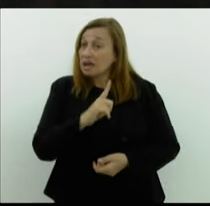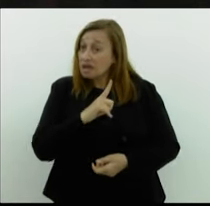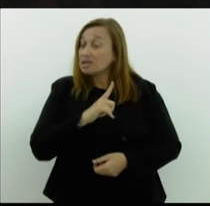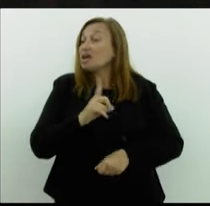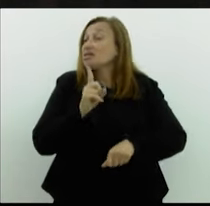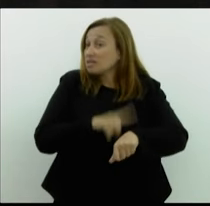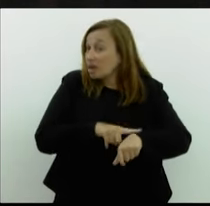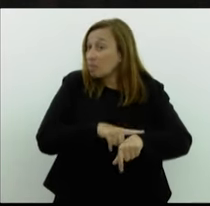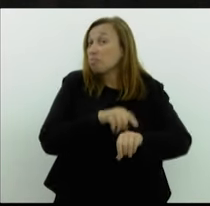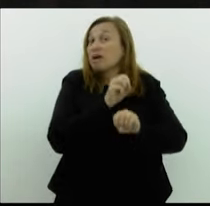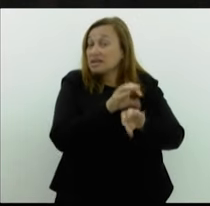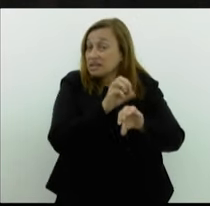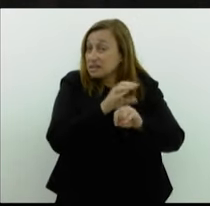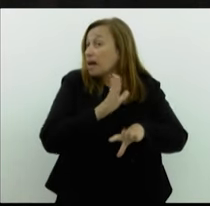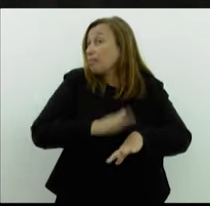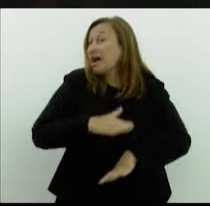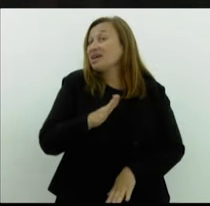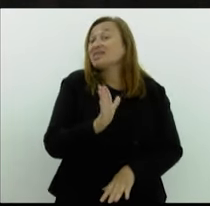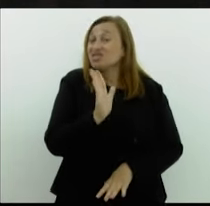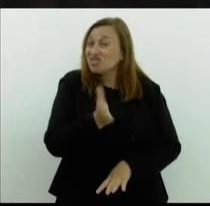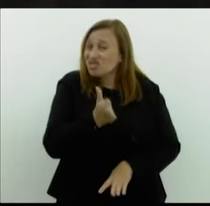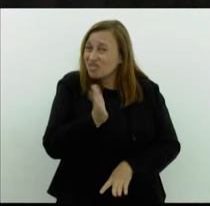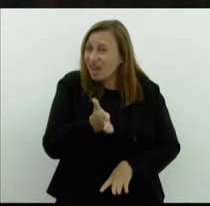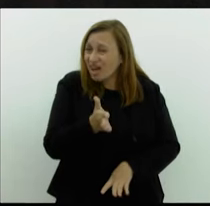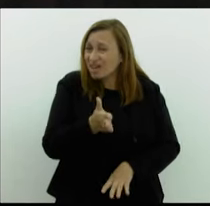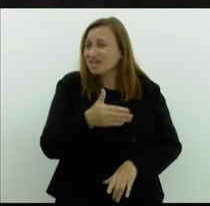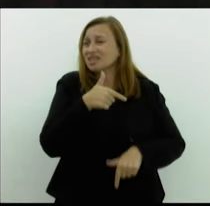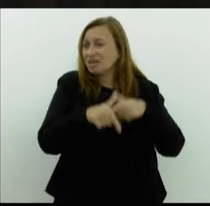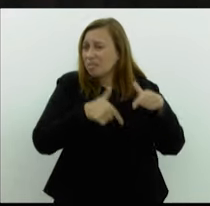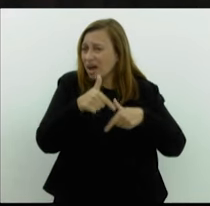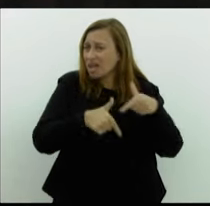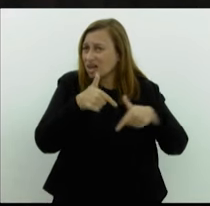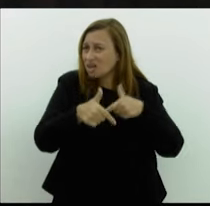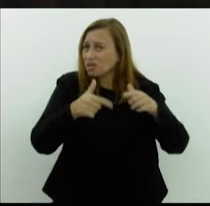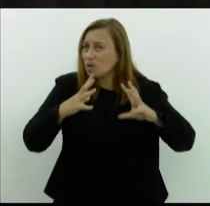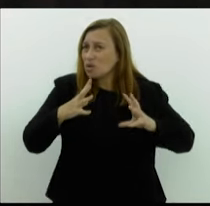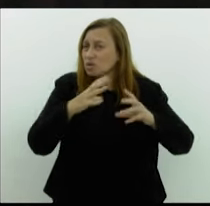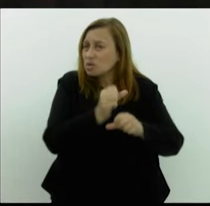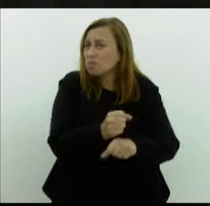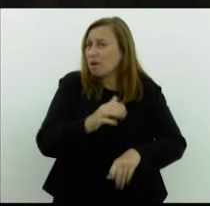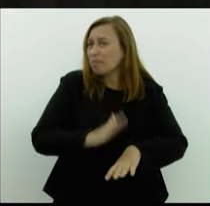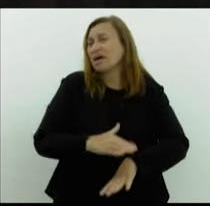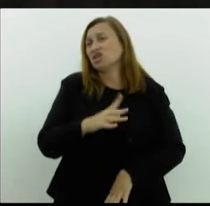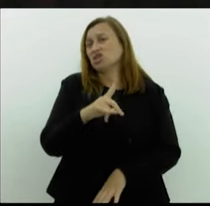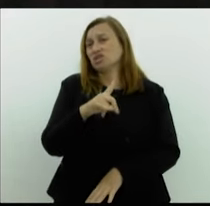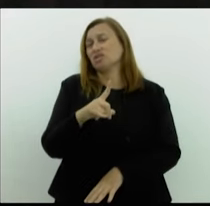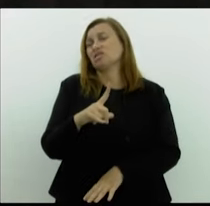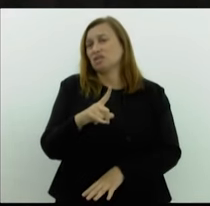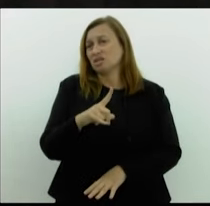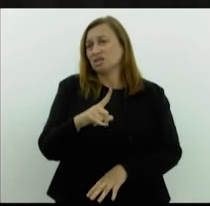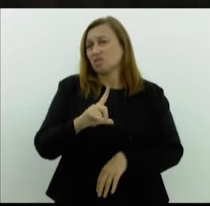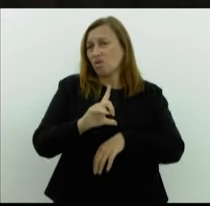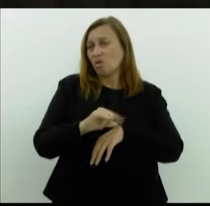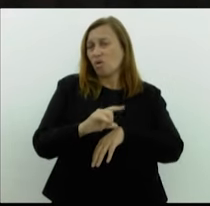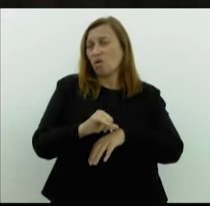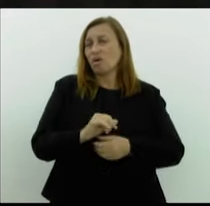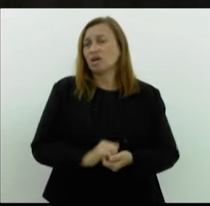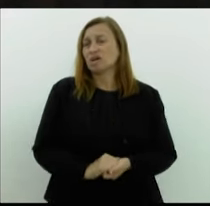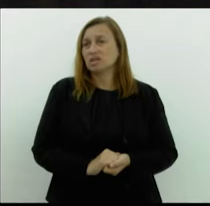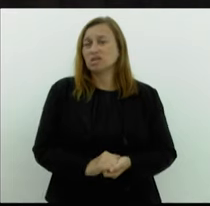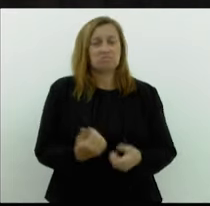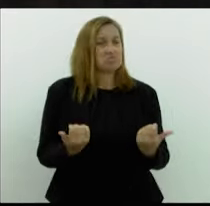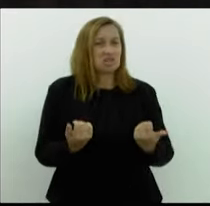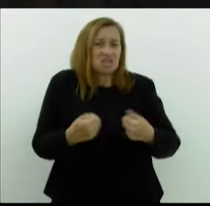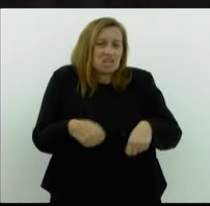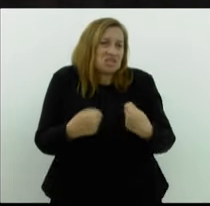isso, já está na casa e não abre essa possibilidade, entendeu, deputado Serafini? Do professor